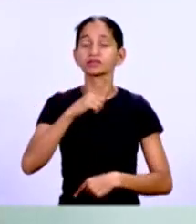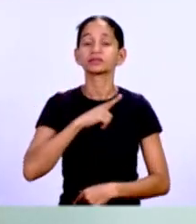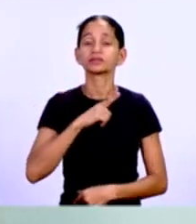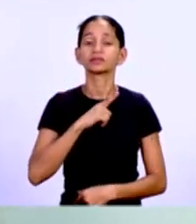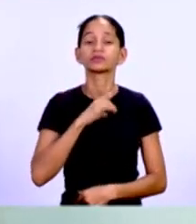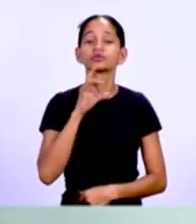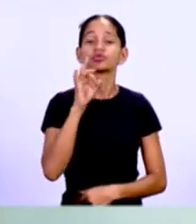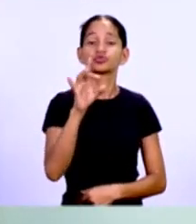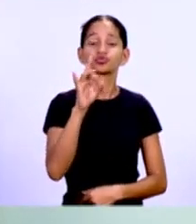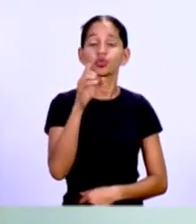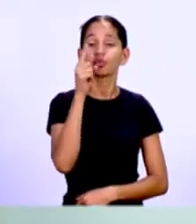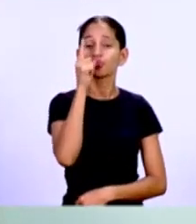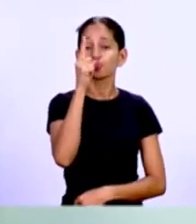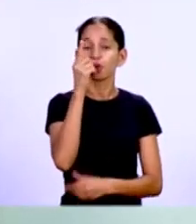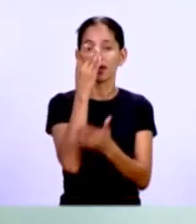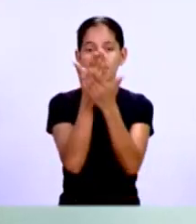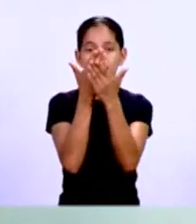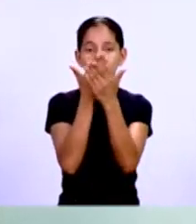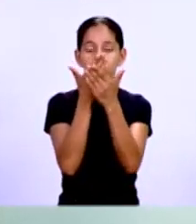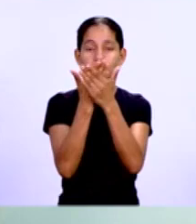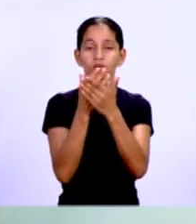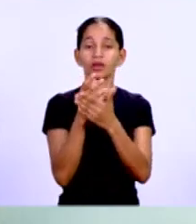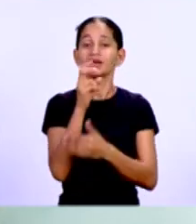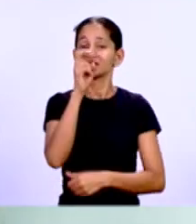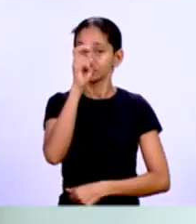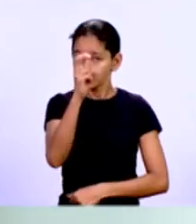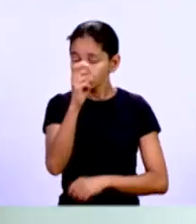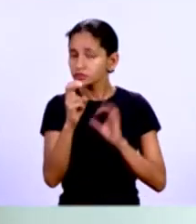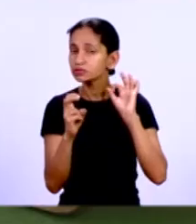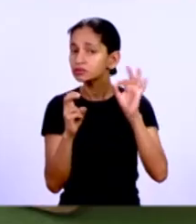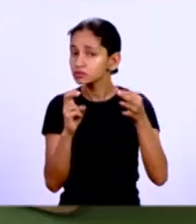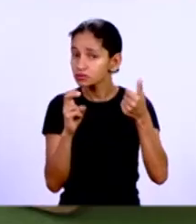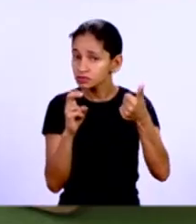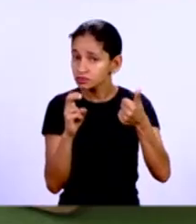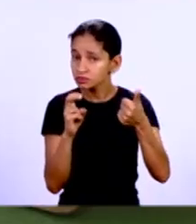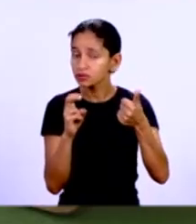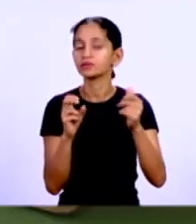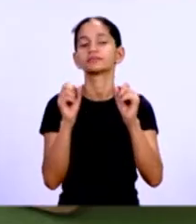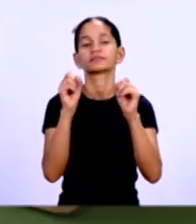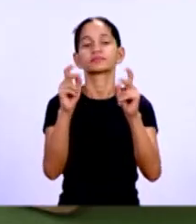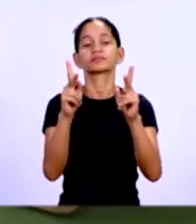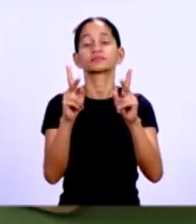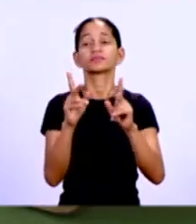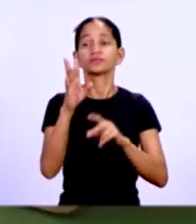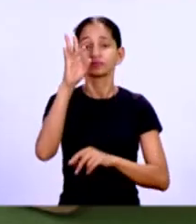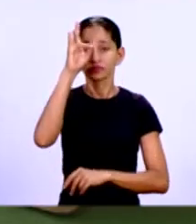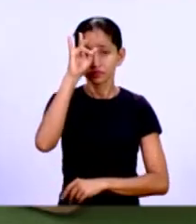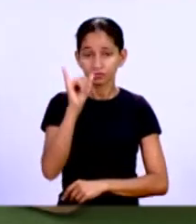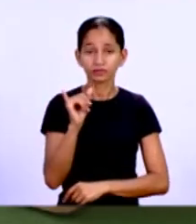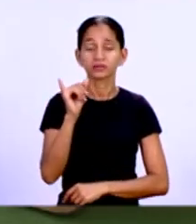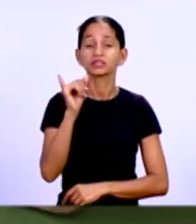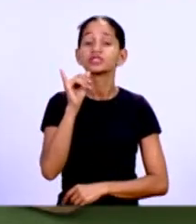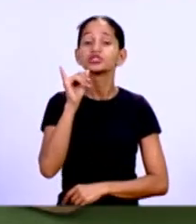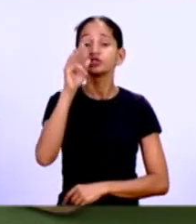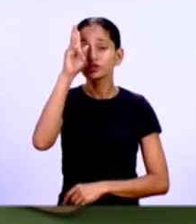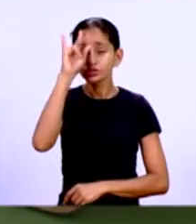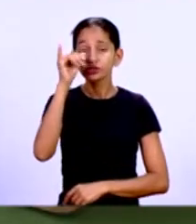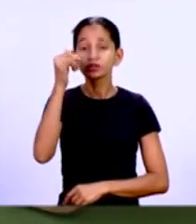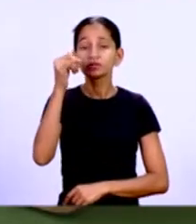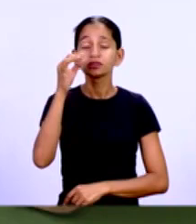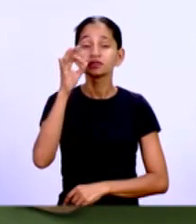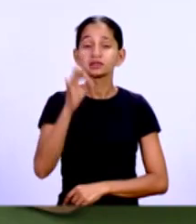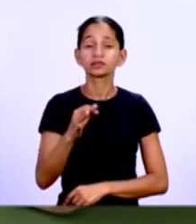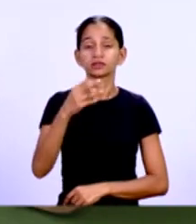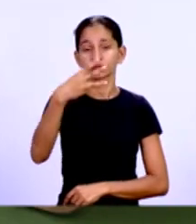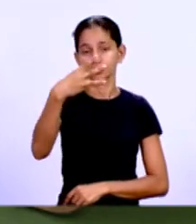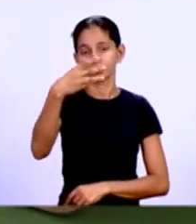ter apenas uma aula, que é a aula 5. Correto, professor? Exatamente, professor. Que dia vai ser semana que vem a nossa aula? Vai ser dia